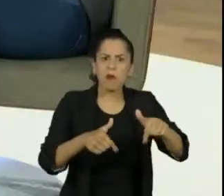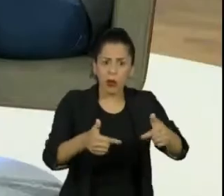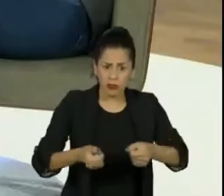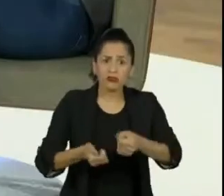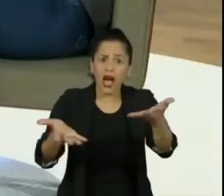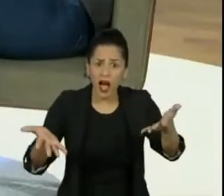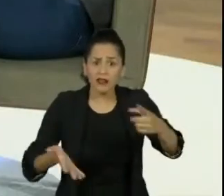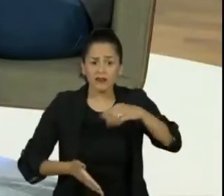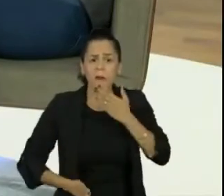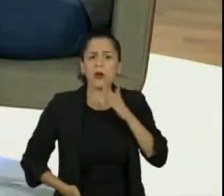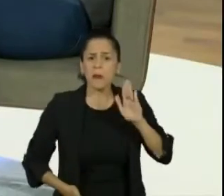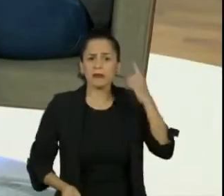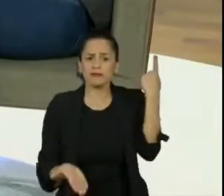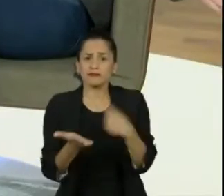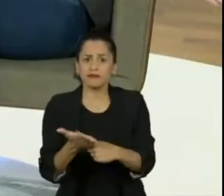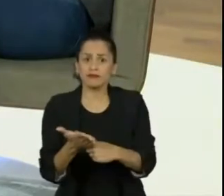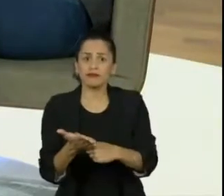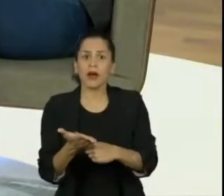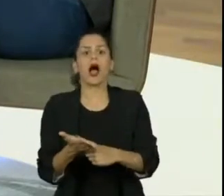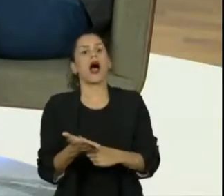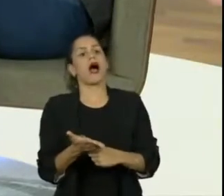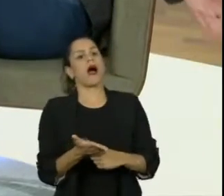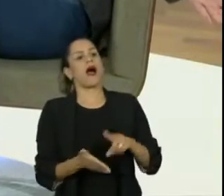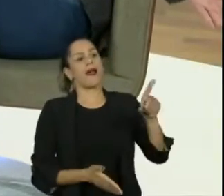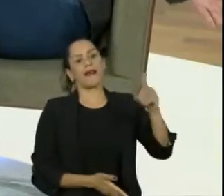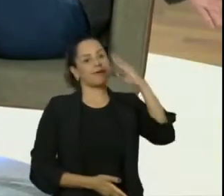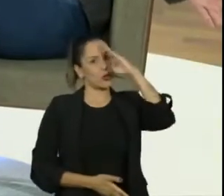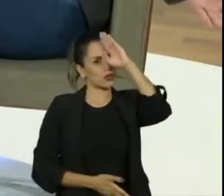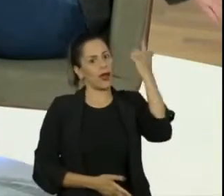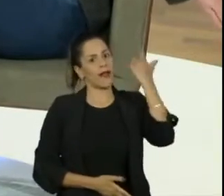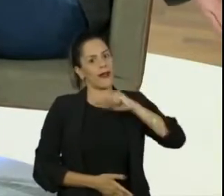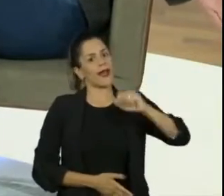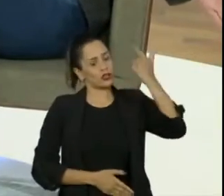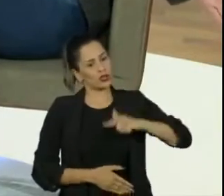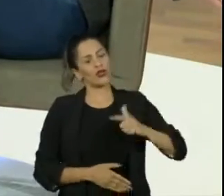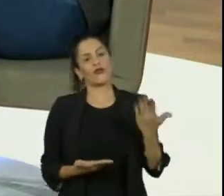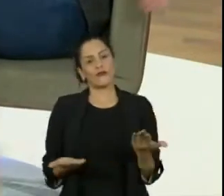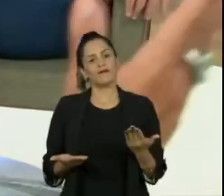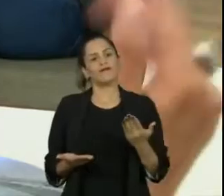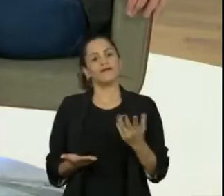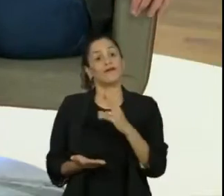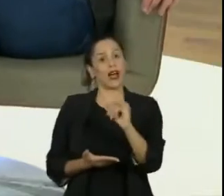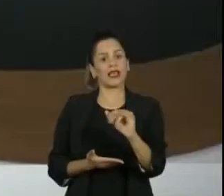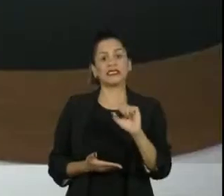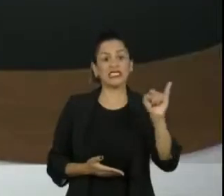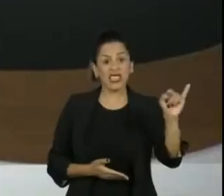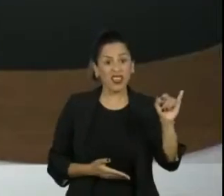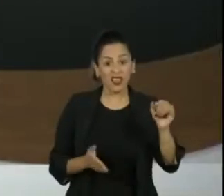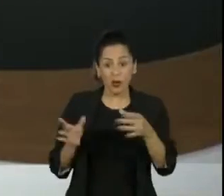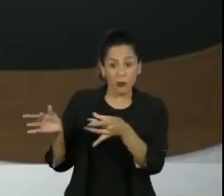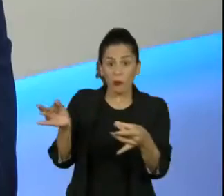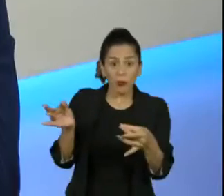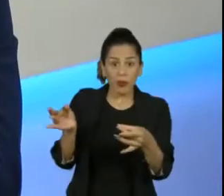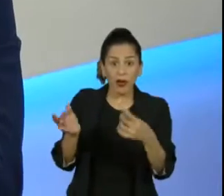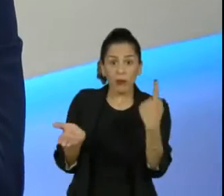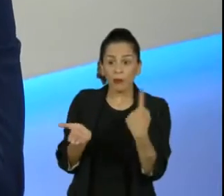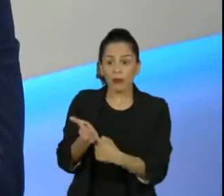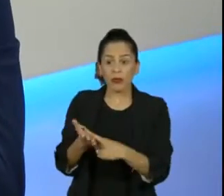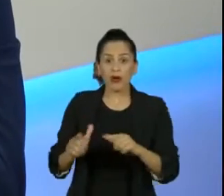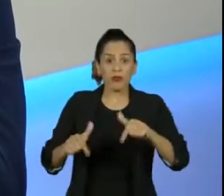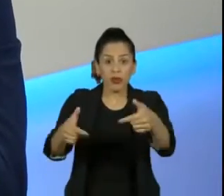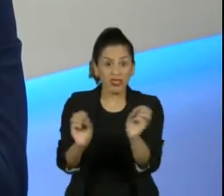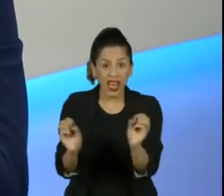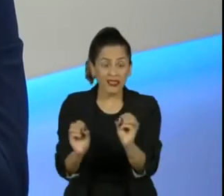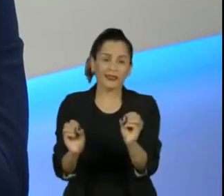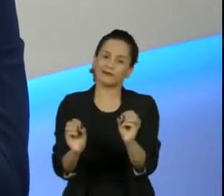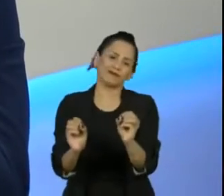que foi prometido, não adianta gritar porque não vai ser reeleito. É simples assim. Perfeito, Ricardo. Prefeito, essa discussão que